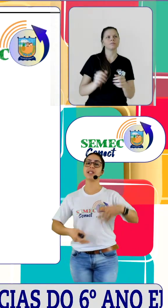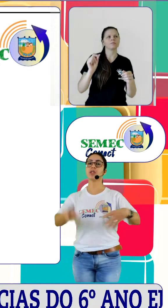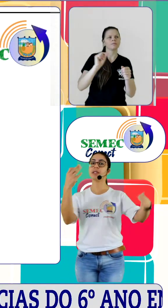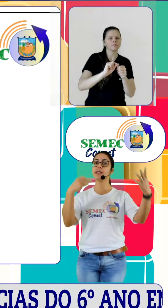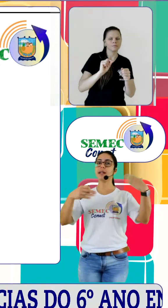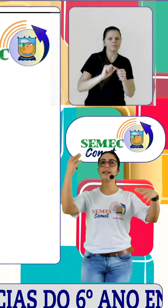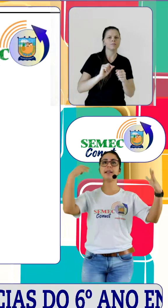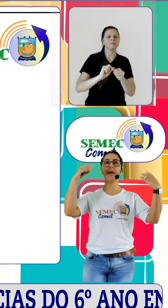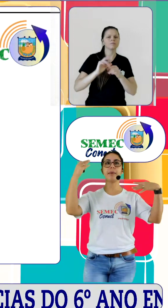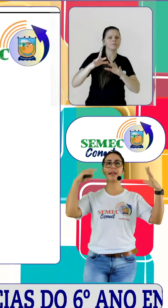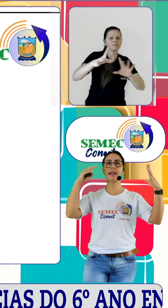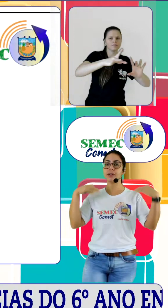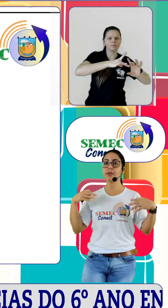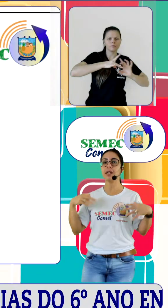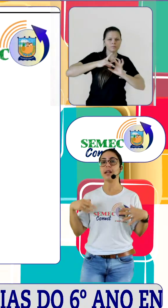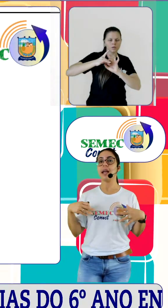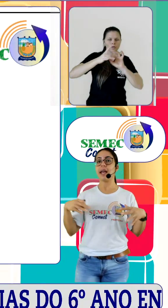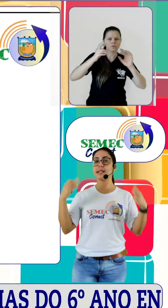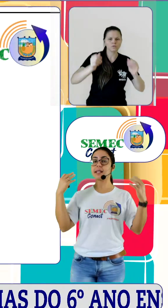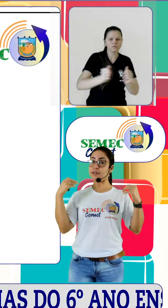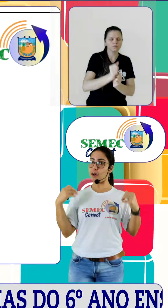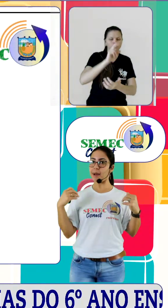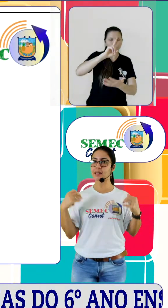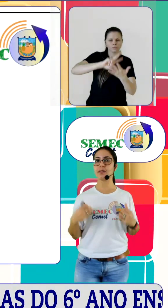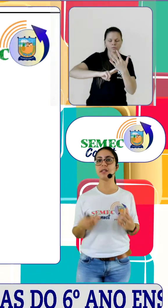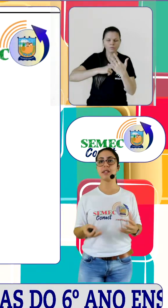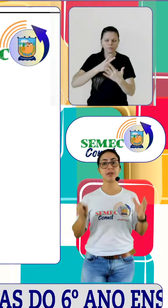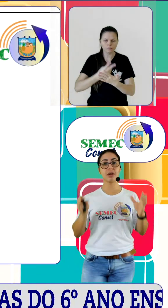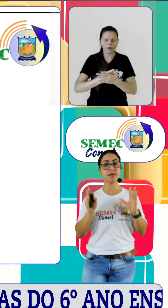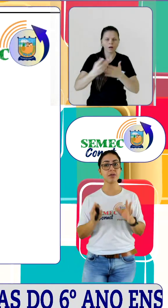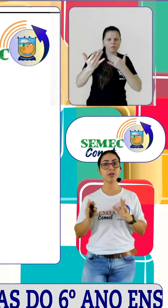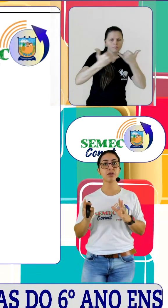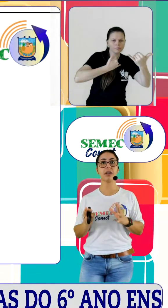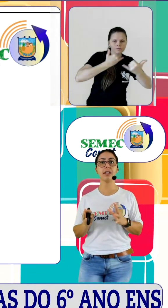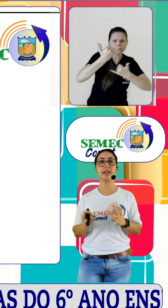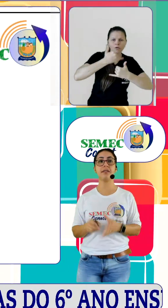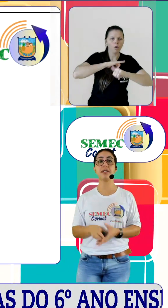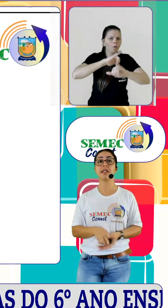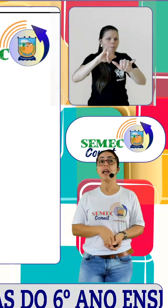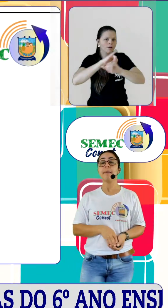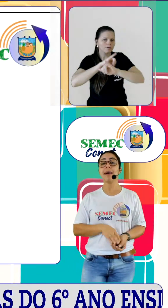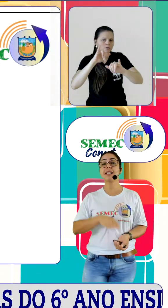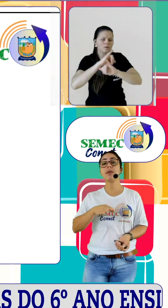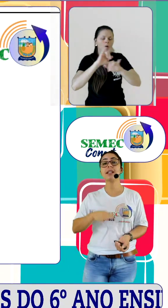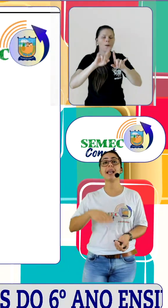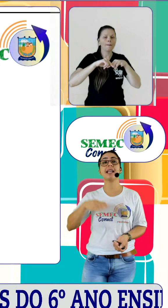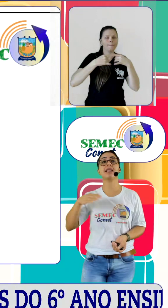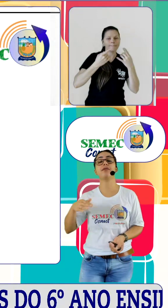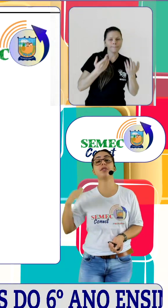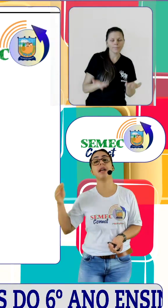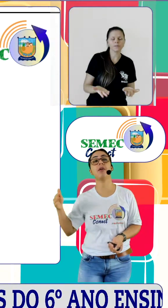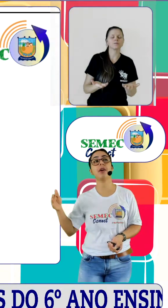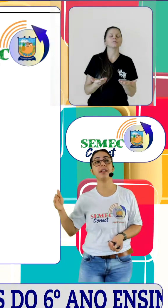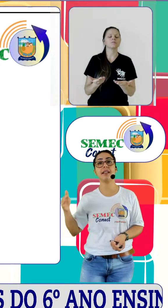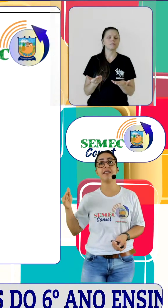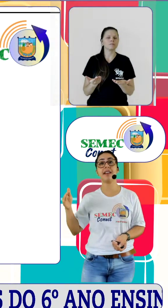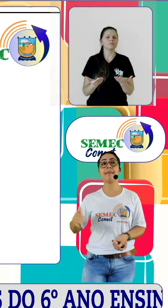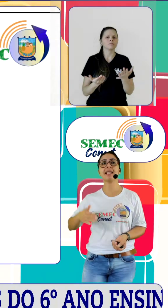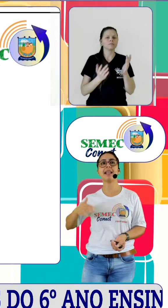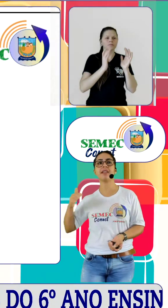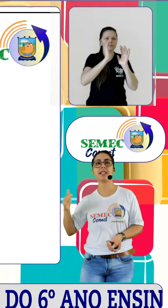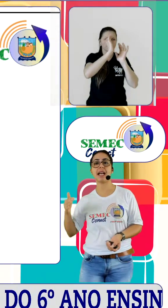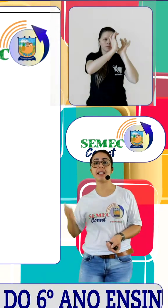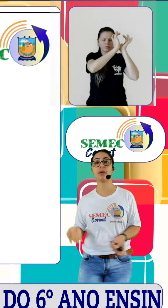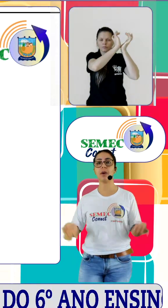o quê? Associando e interpretando essas informações. Então, são as funções cognitivas. Mas quando é que essa função cognitiva ela é